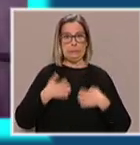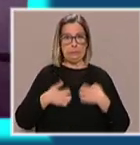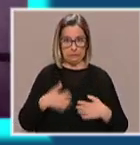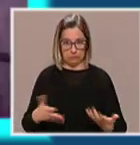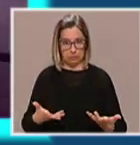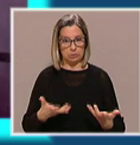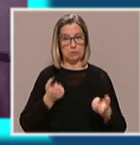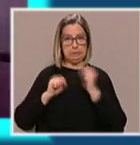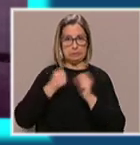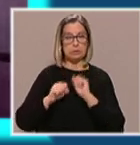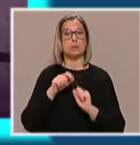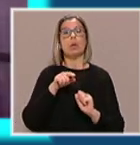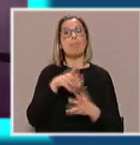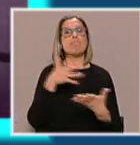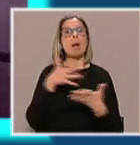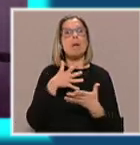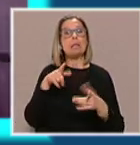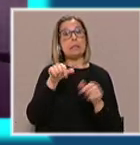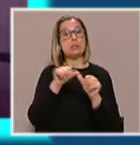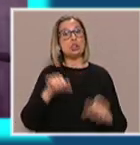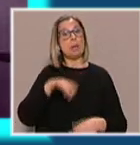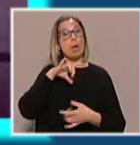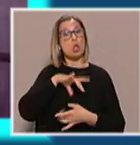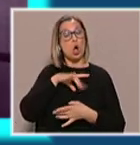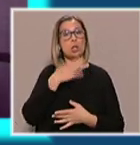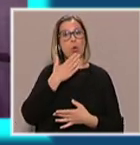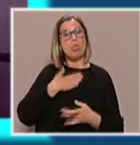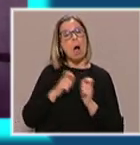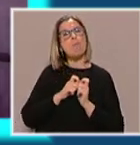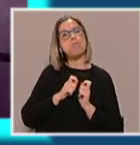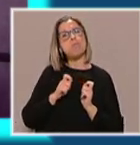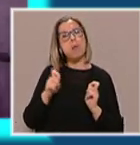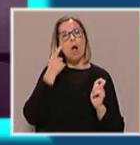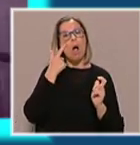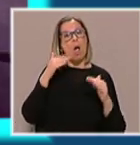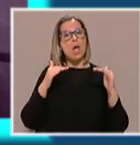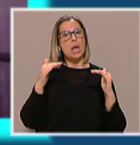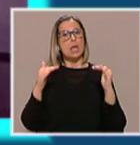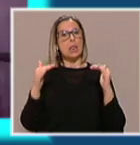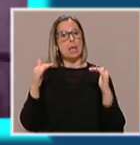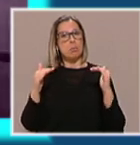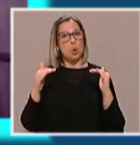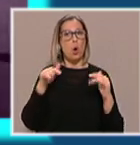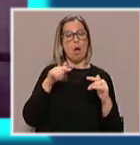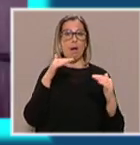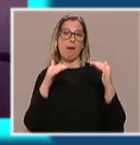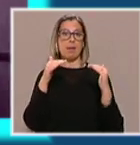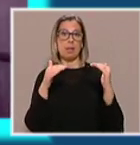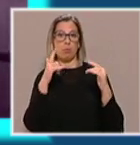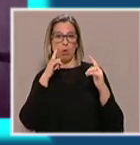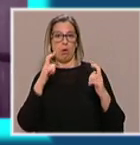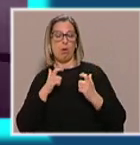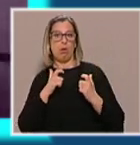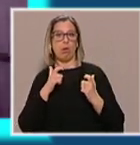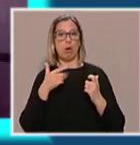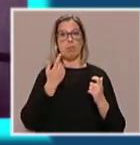das vezes, o sistema endócrino mantém o nosso corpo num estado de equilíbrio, através de uma regulação permanente, comanda as alterações que nos ajuda a